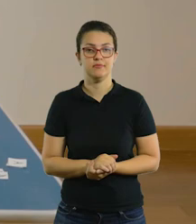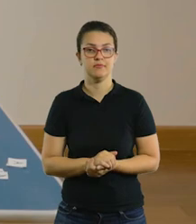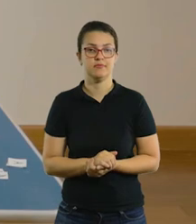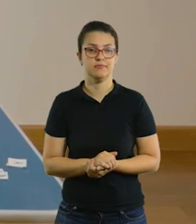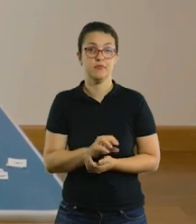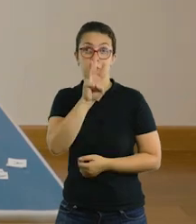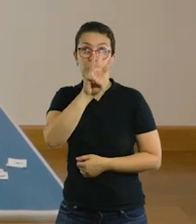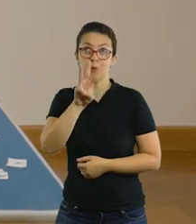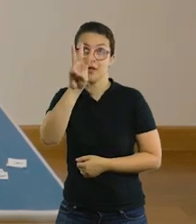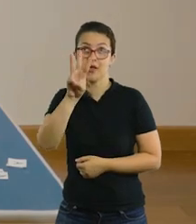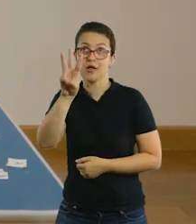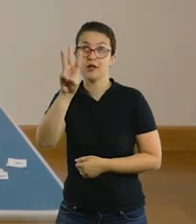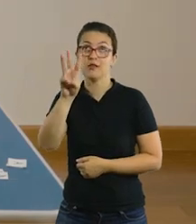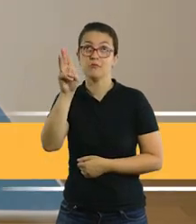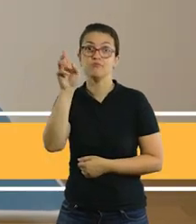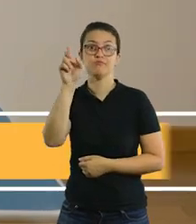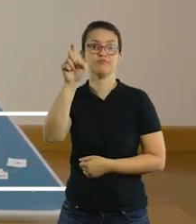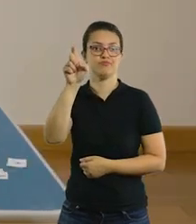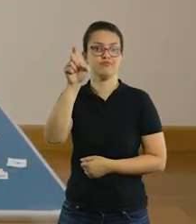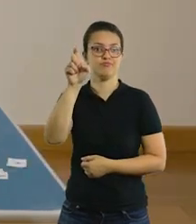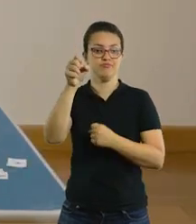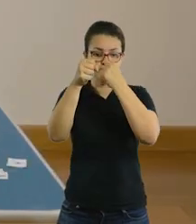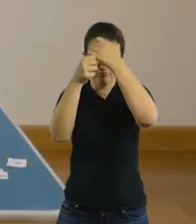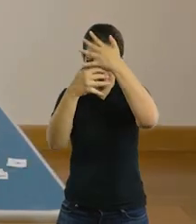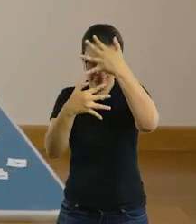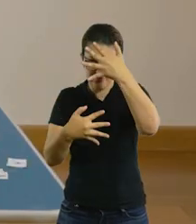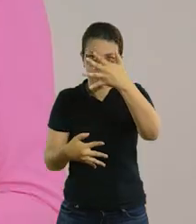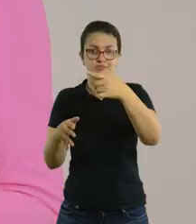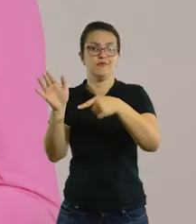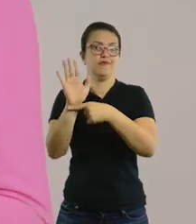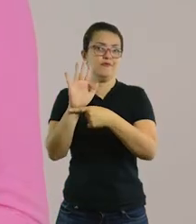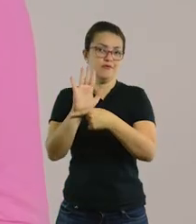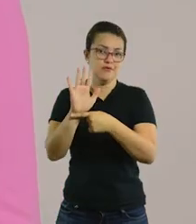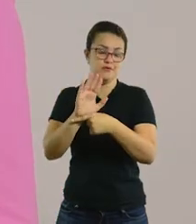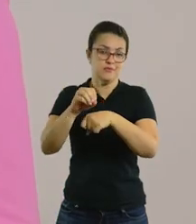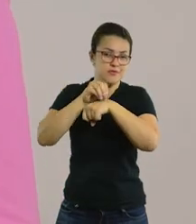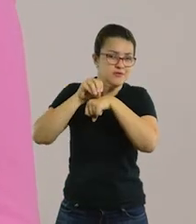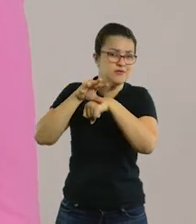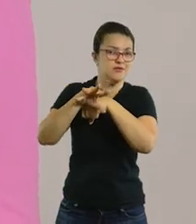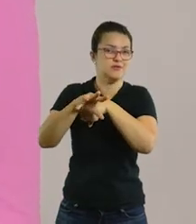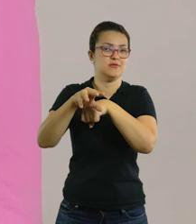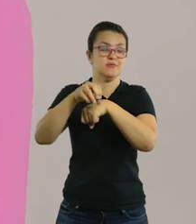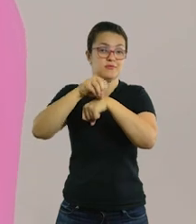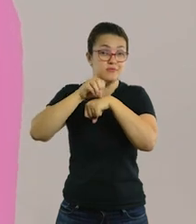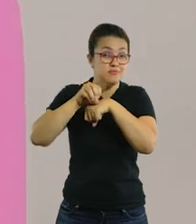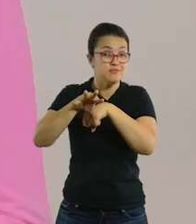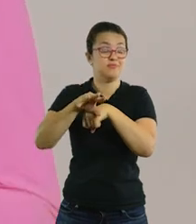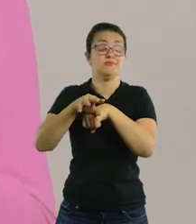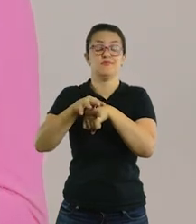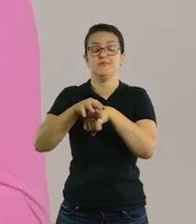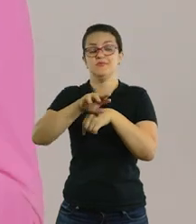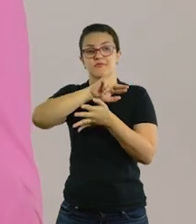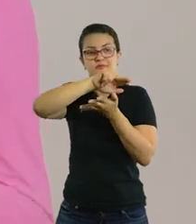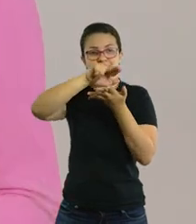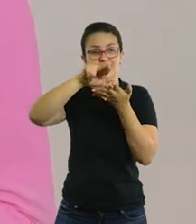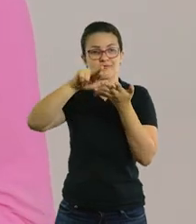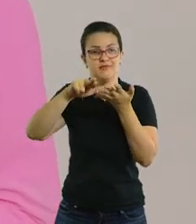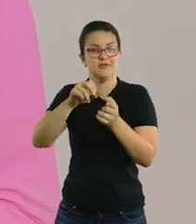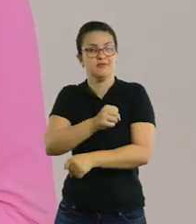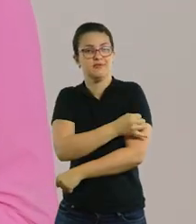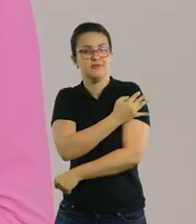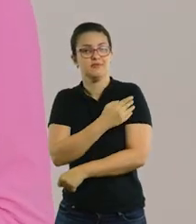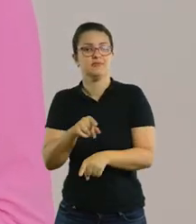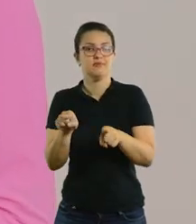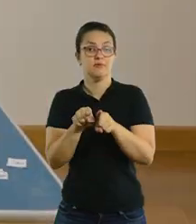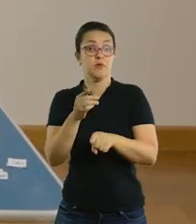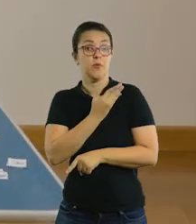vocês tenham gostado. Entrem no link do Lição de Casa. Tem muitos vídeos, muitas dicas, muitas sugestões de outras